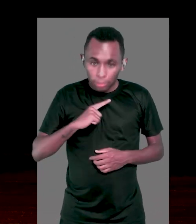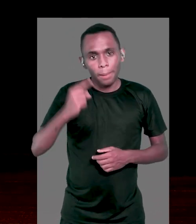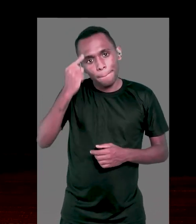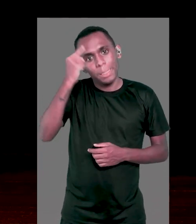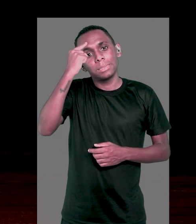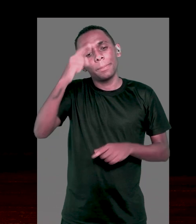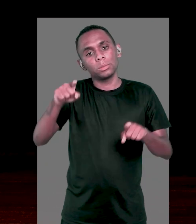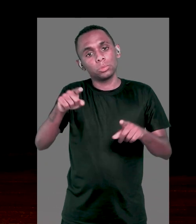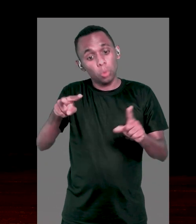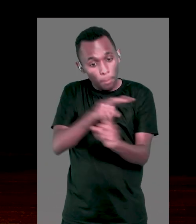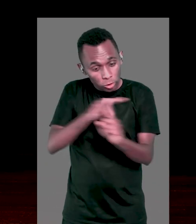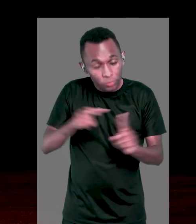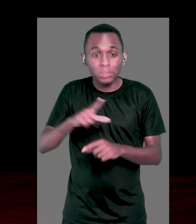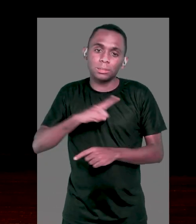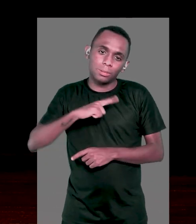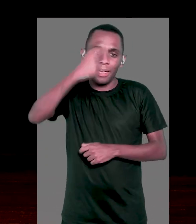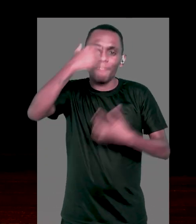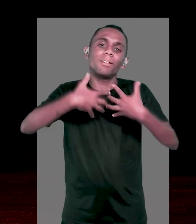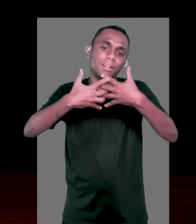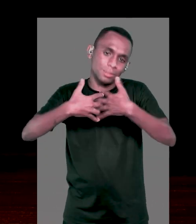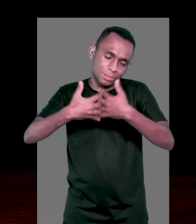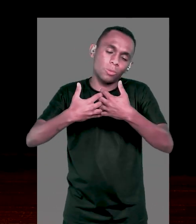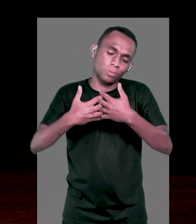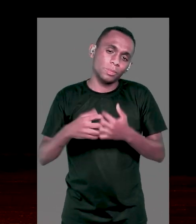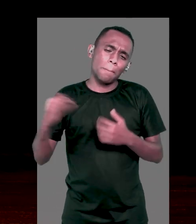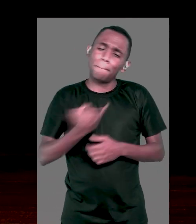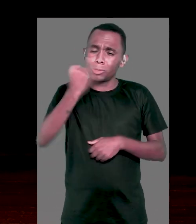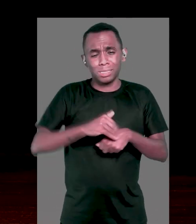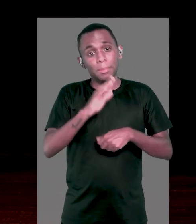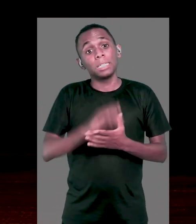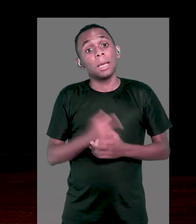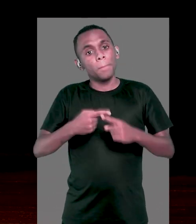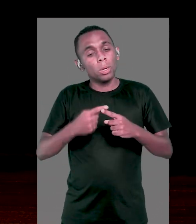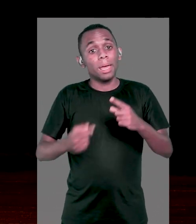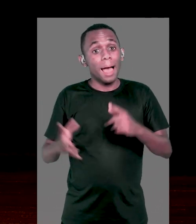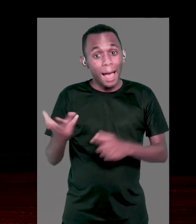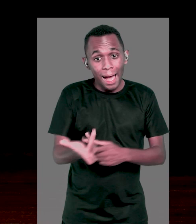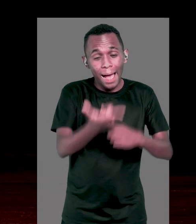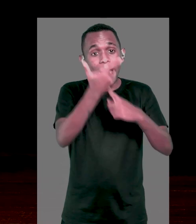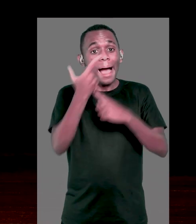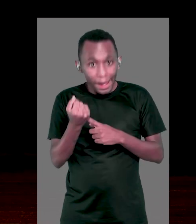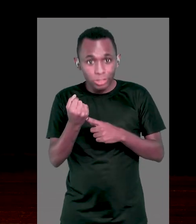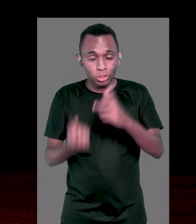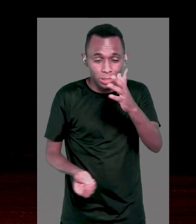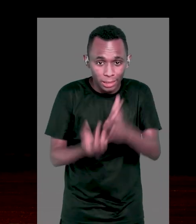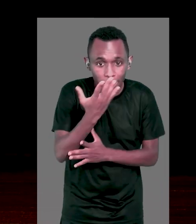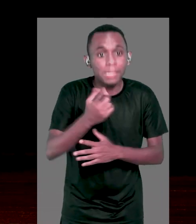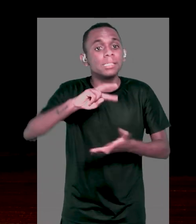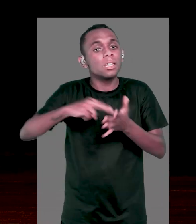cercar eu nunca chego inteiramente mas eu tento cercar tento